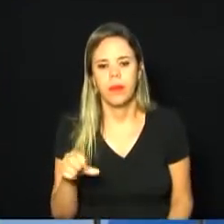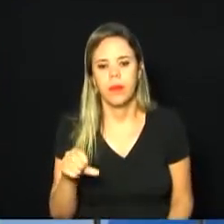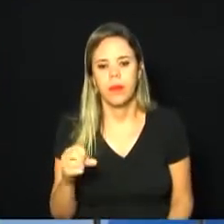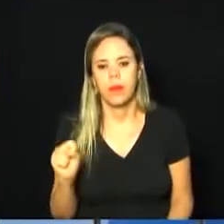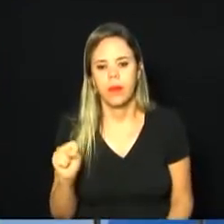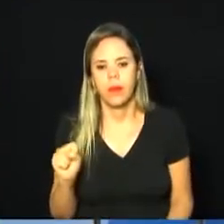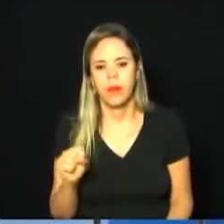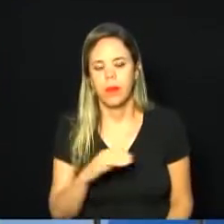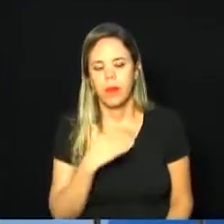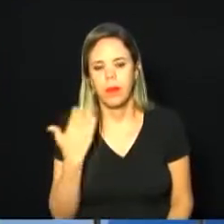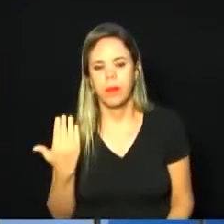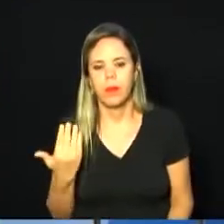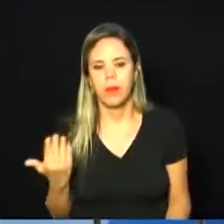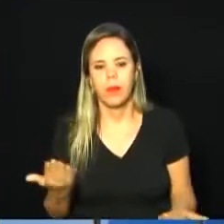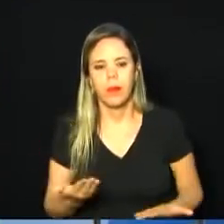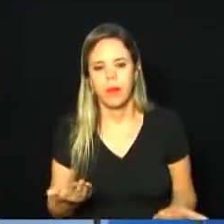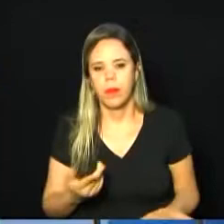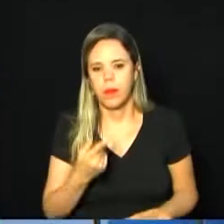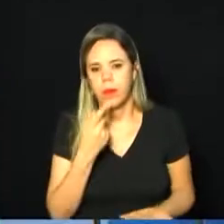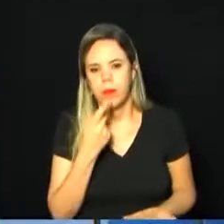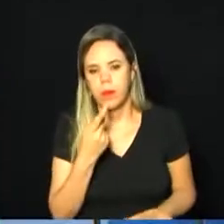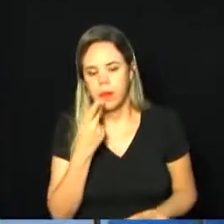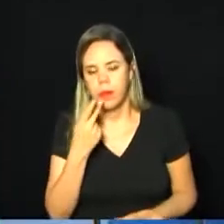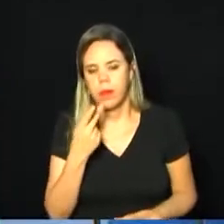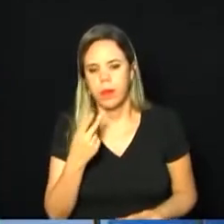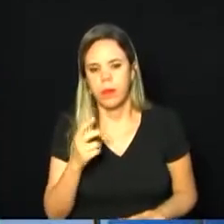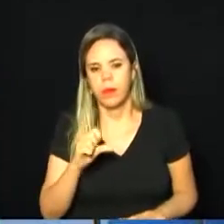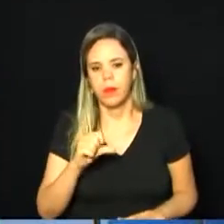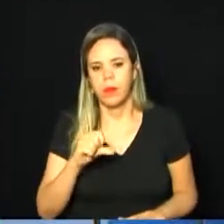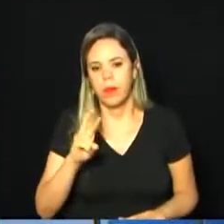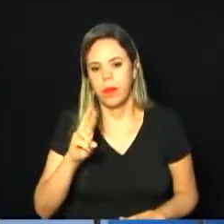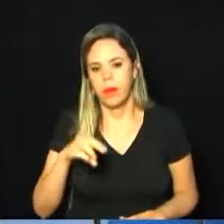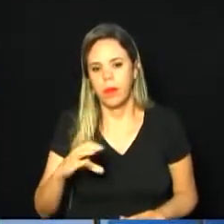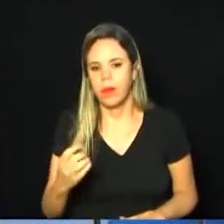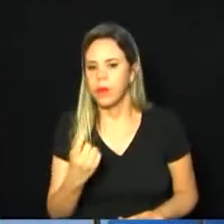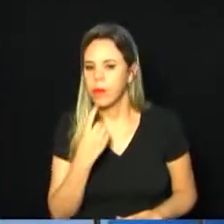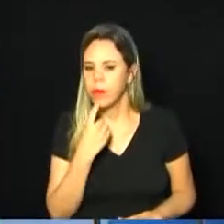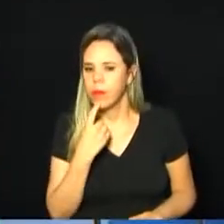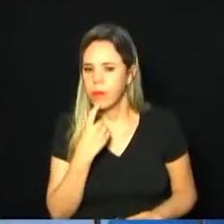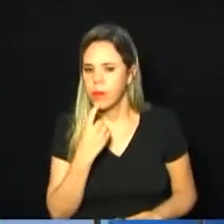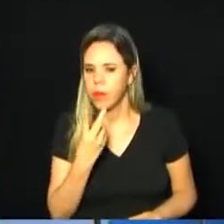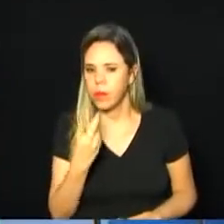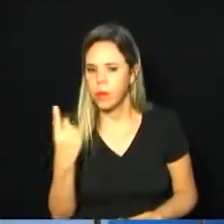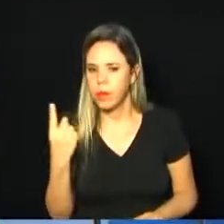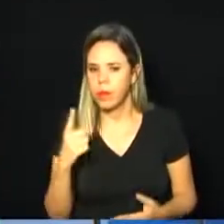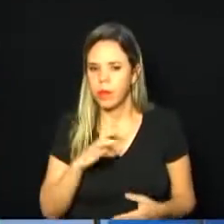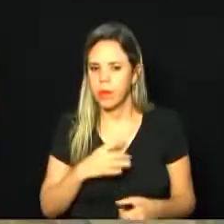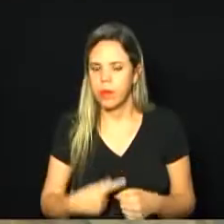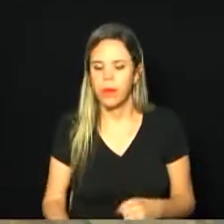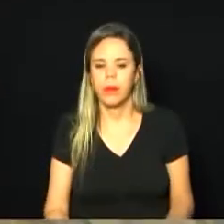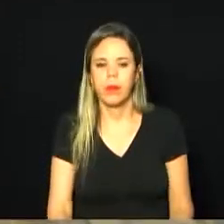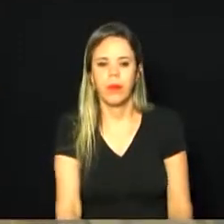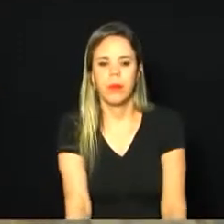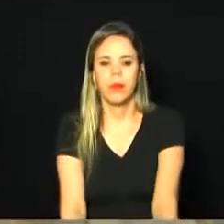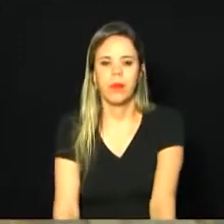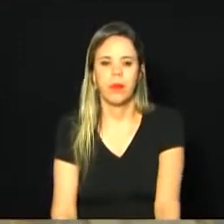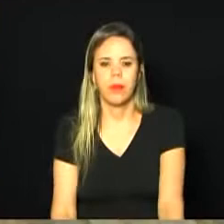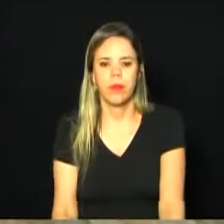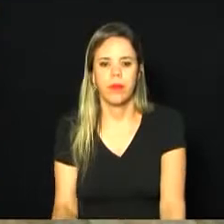1798 Óbidos agora nós vamos falar da Região Metropolitana de Campinas que compreende 21 municípios